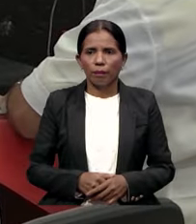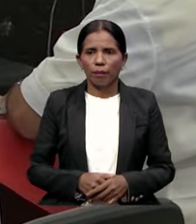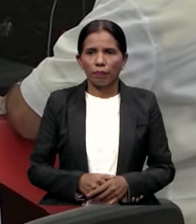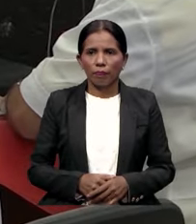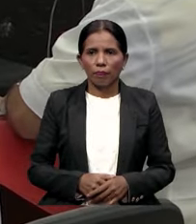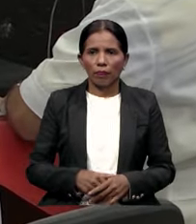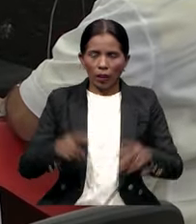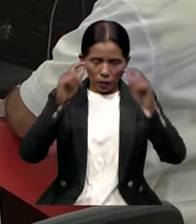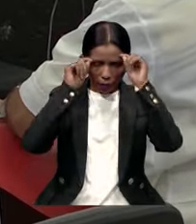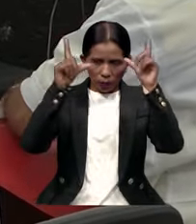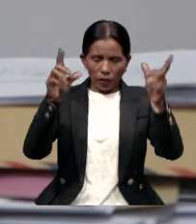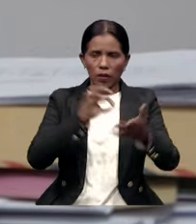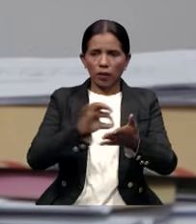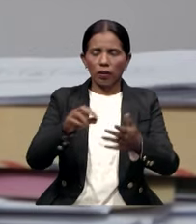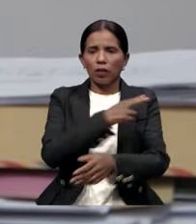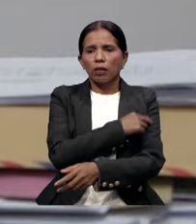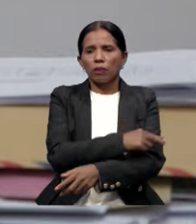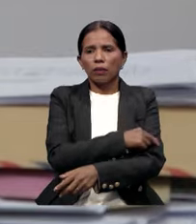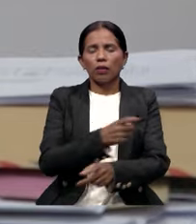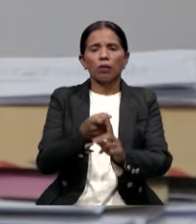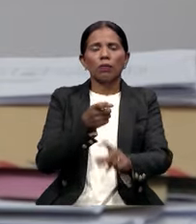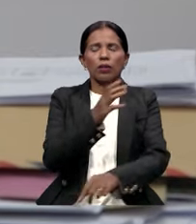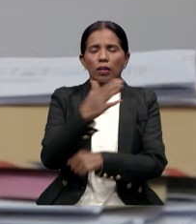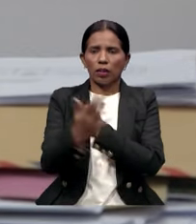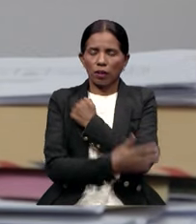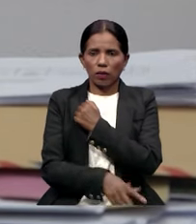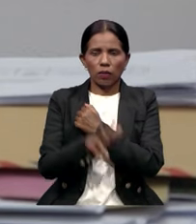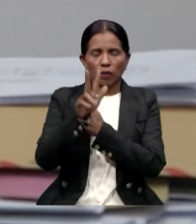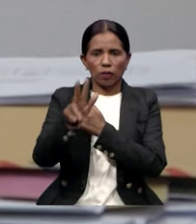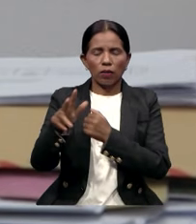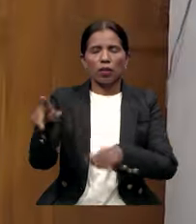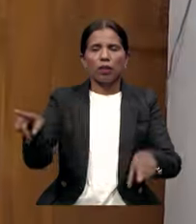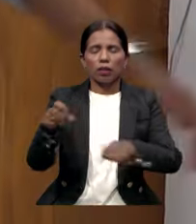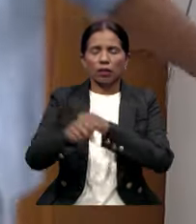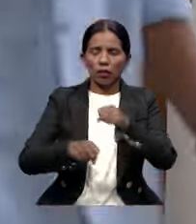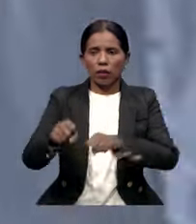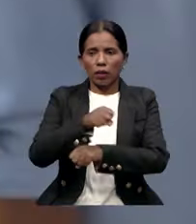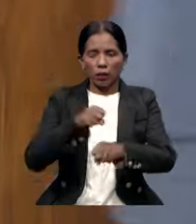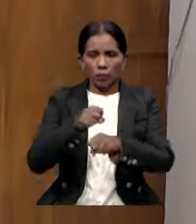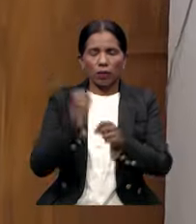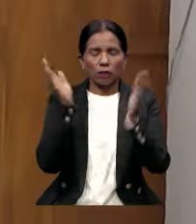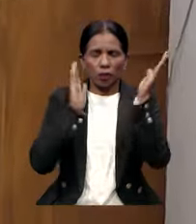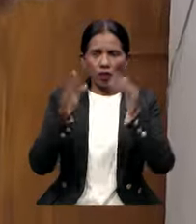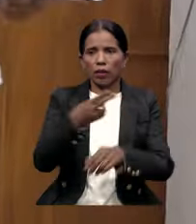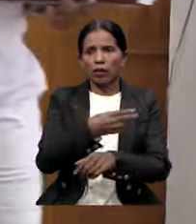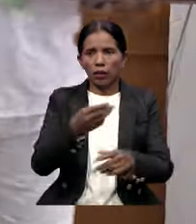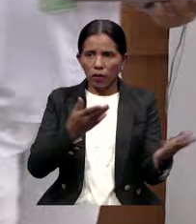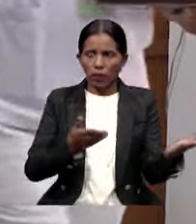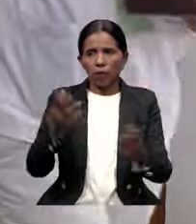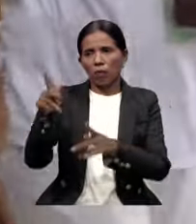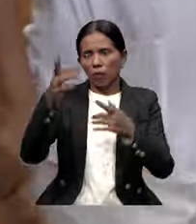Desde Timor-Leste assina acordo hospital Husina São Tolu, Hanesan, Singapura, Malásia, no Indonésia, onde haruka paciente para o